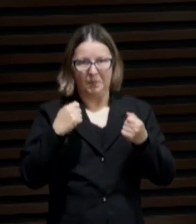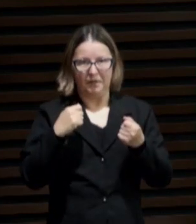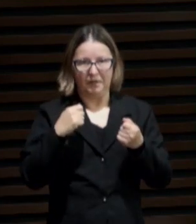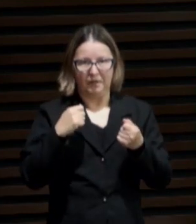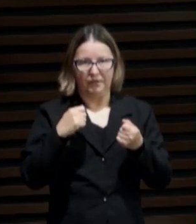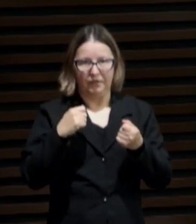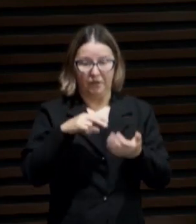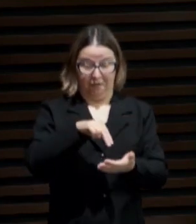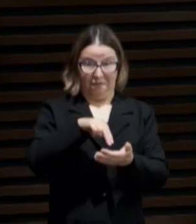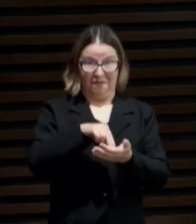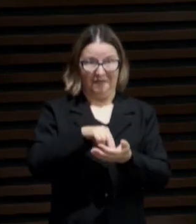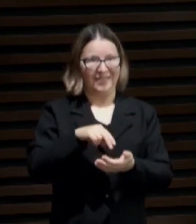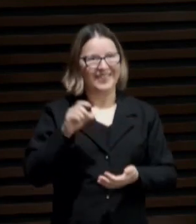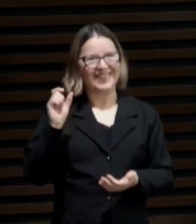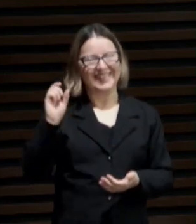palavra de Deus,